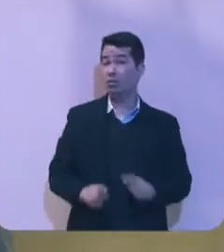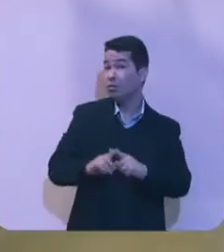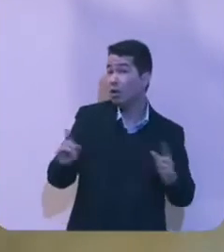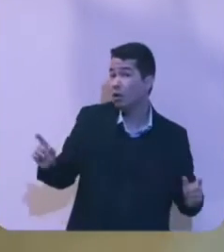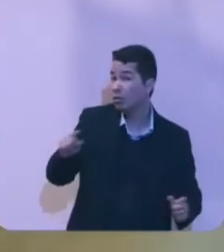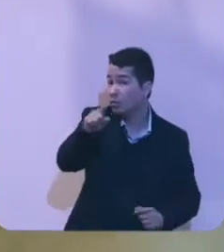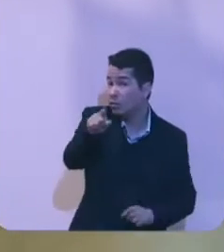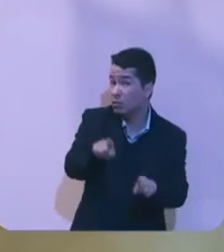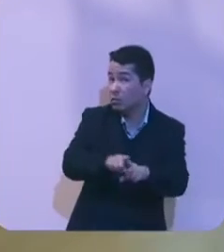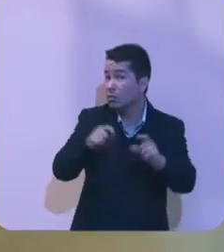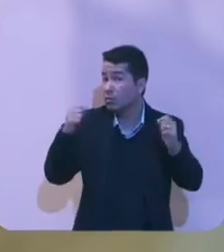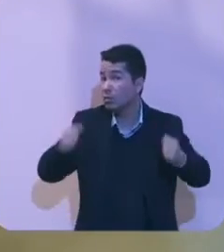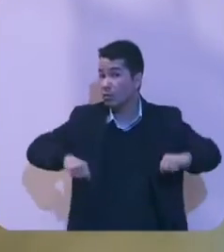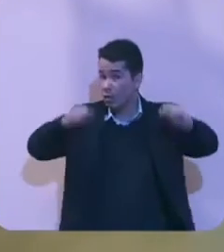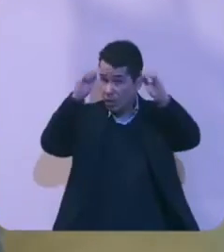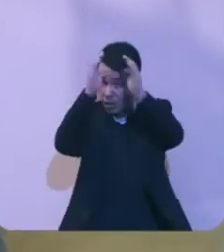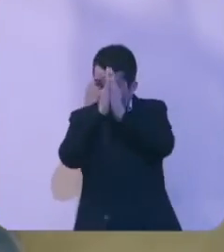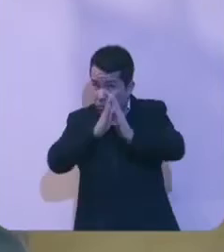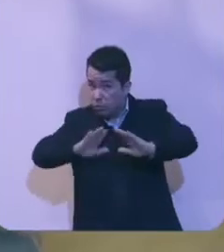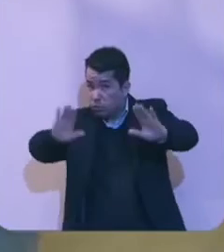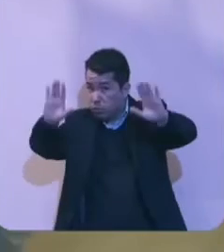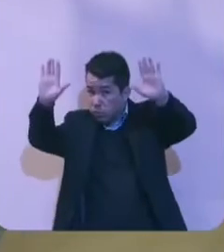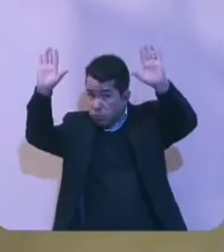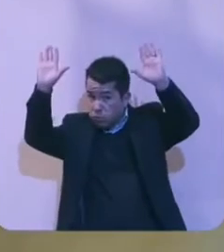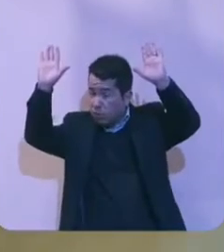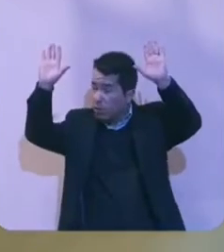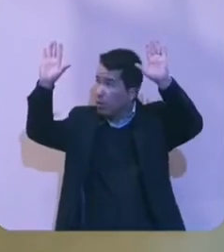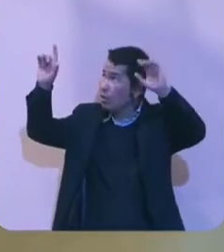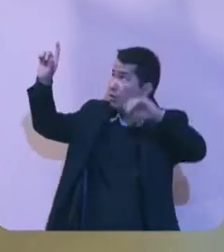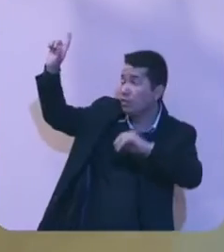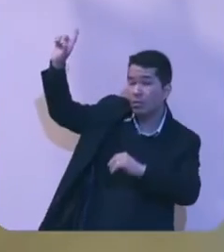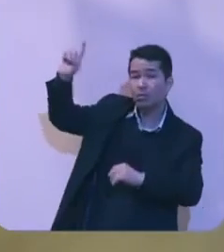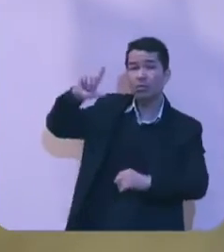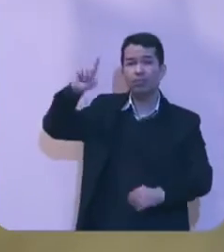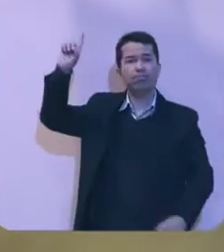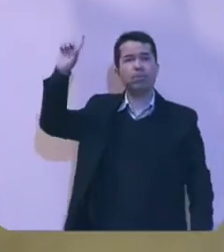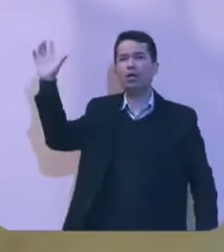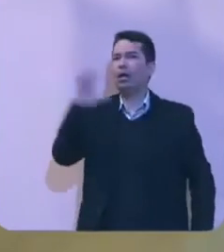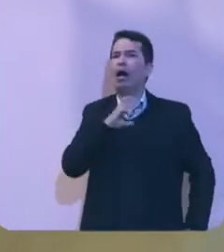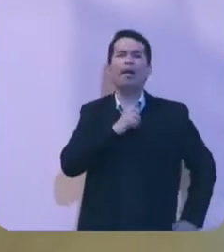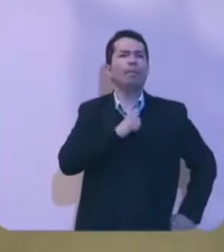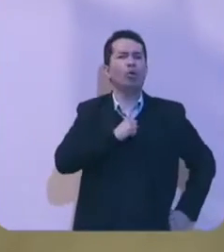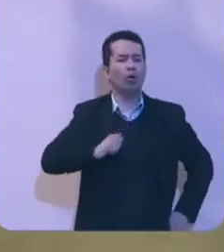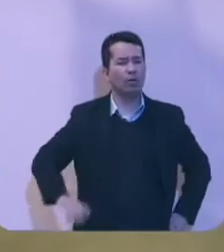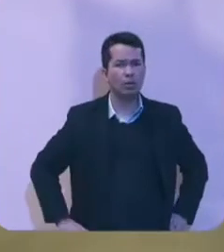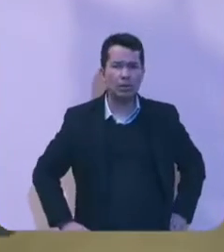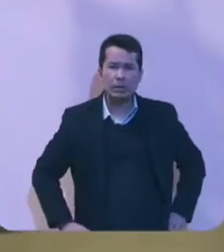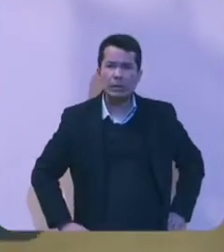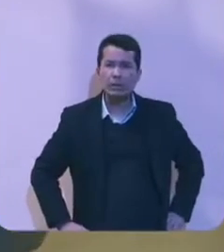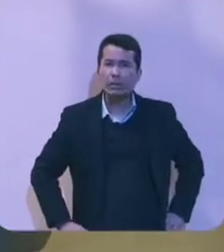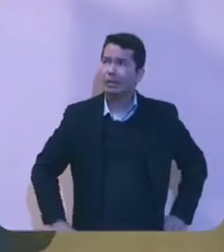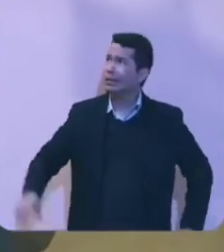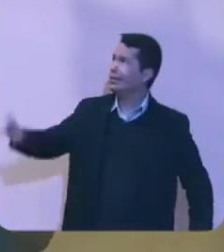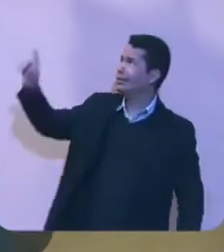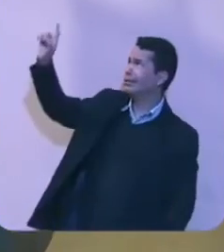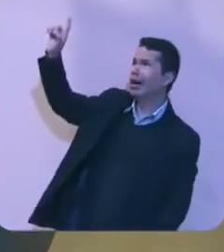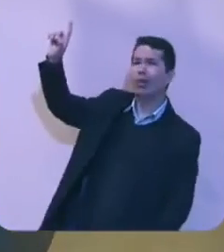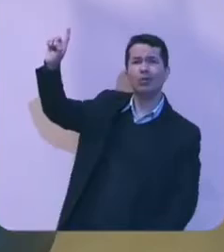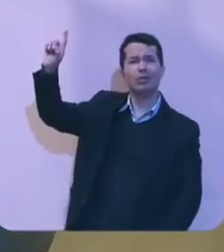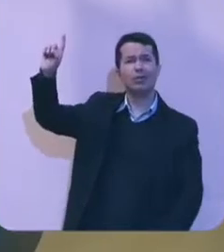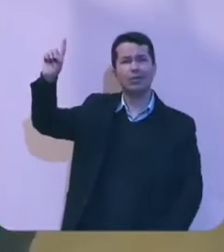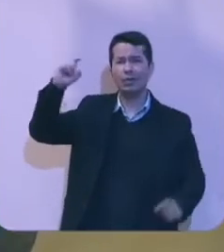infinito amor que Ele tem por você. Você já parou para pensar? Esse Deus tão grande